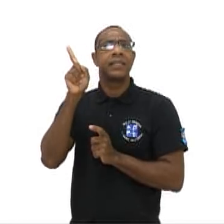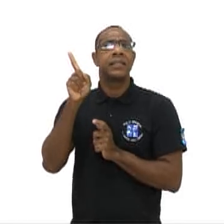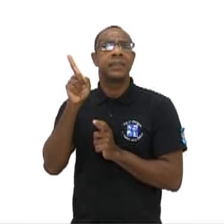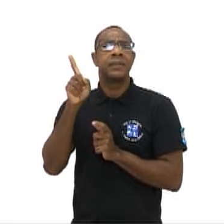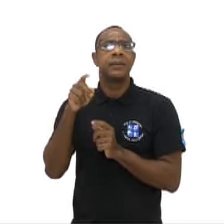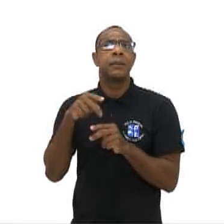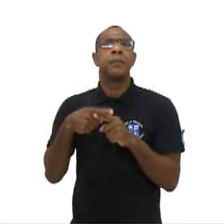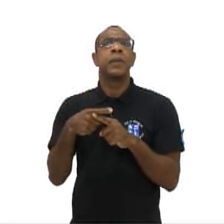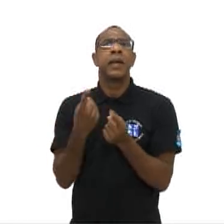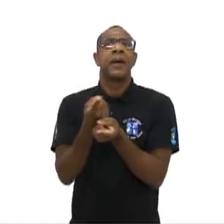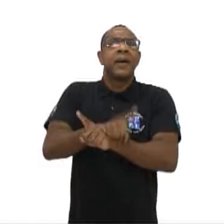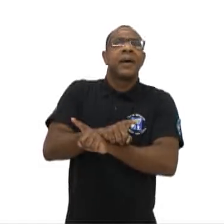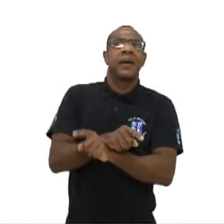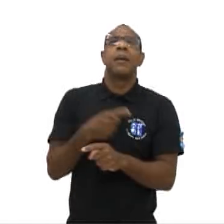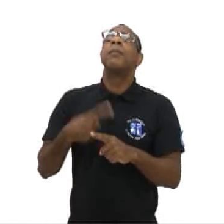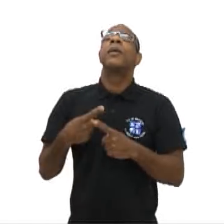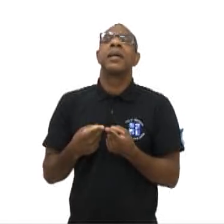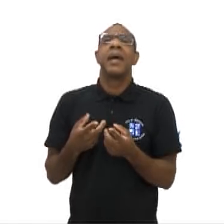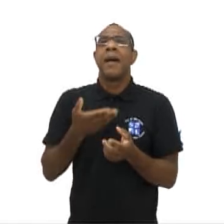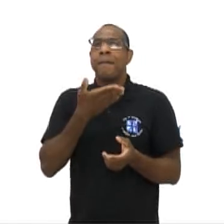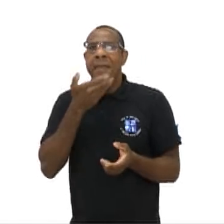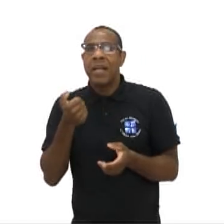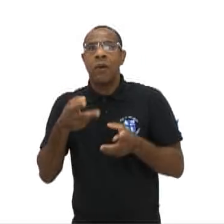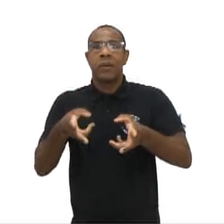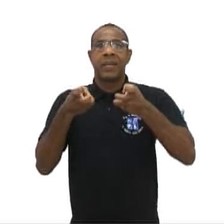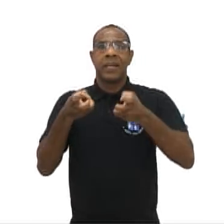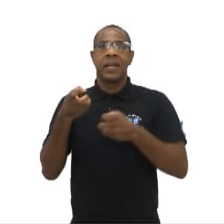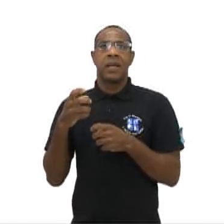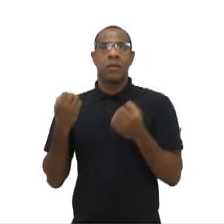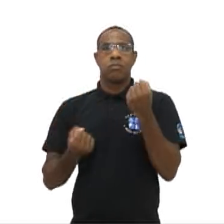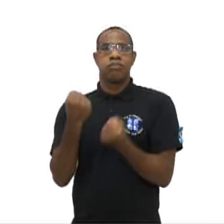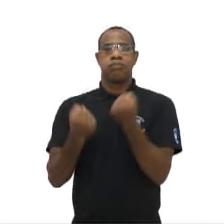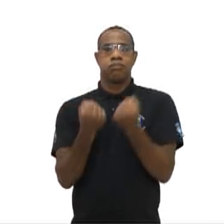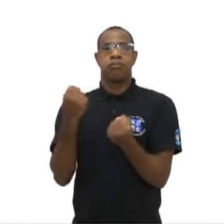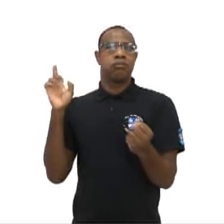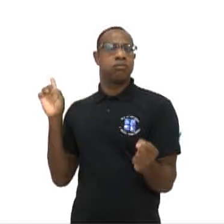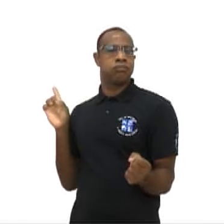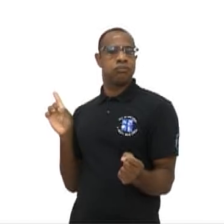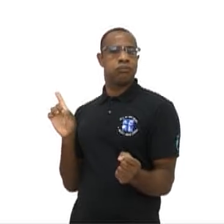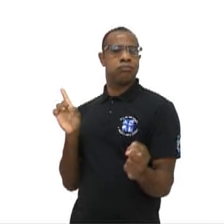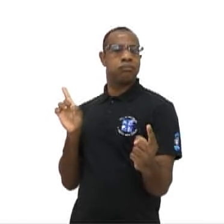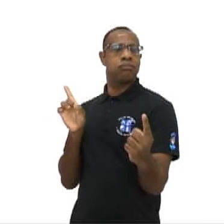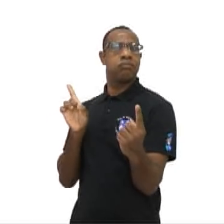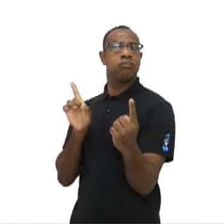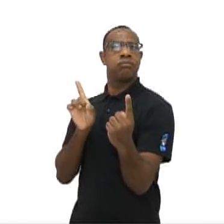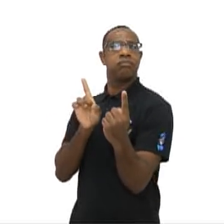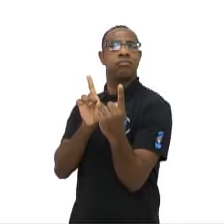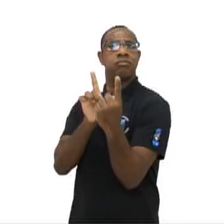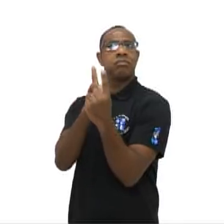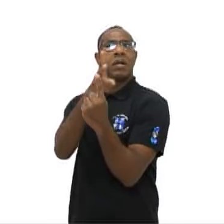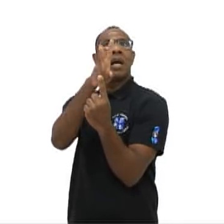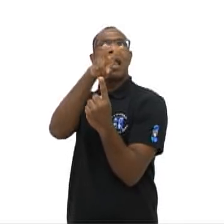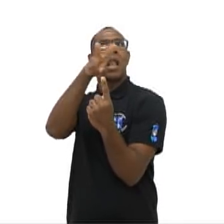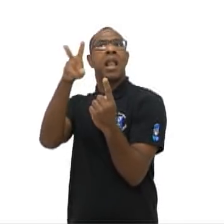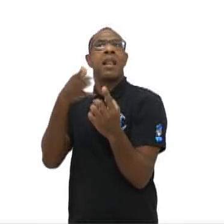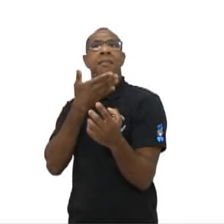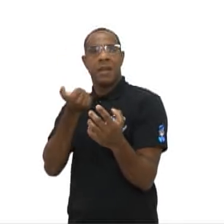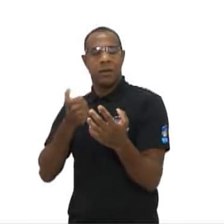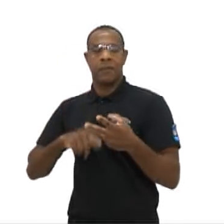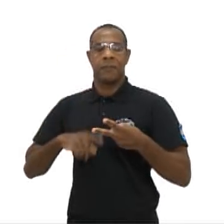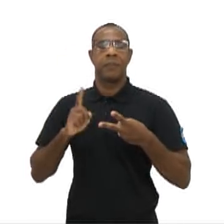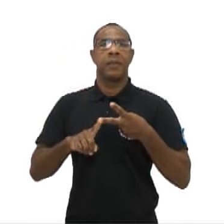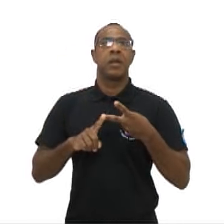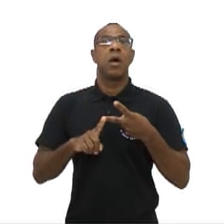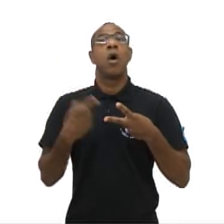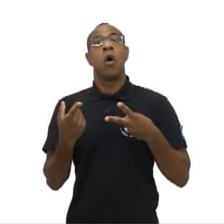percepção dos motoristas que vêm em sentido oposto à ambulância. Letra B, para uma melhor leitura dos motoristas que estão